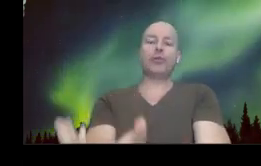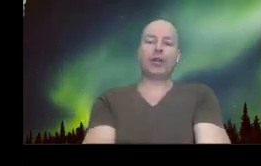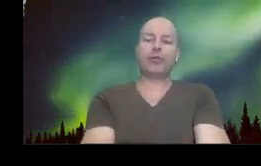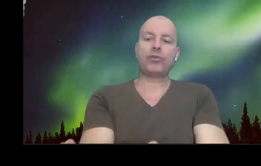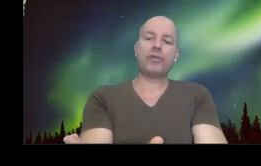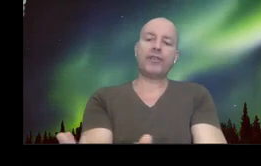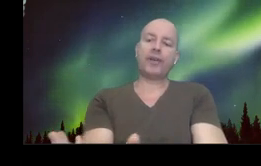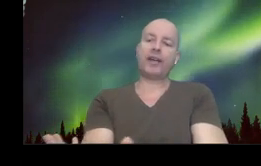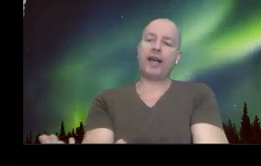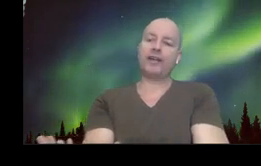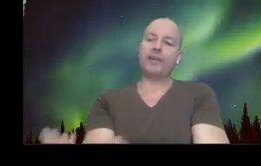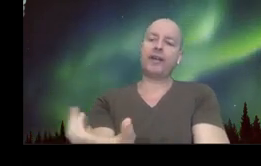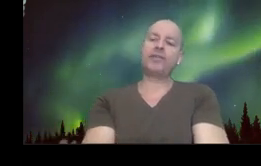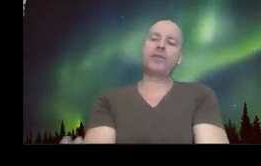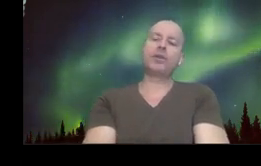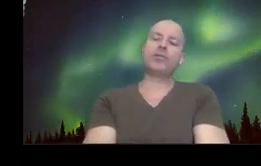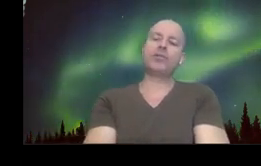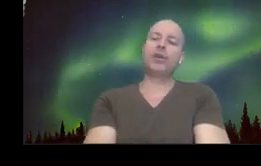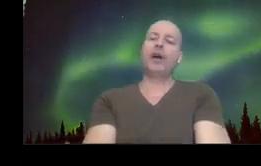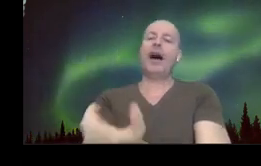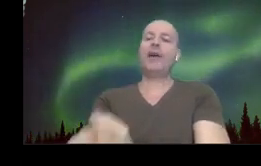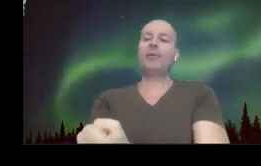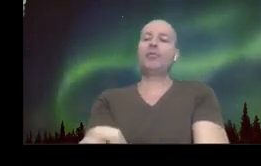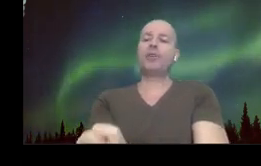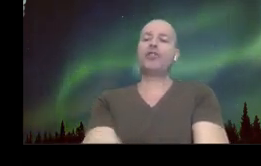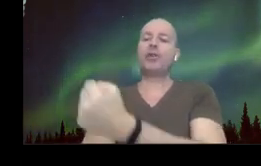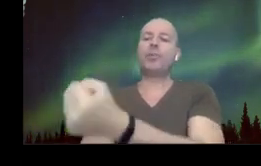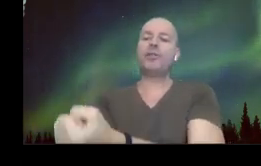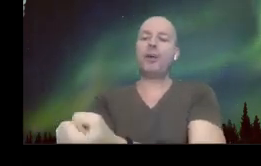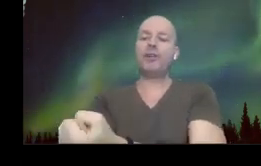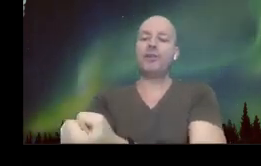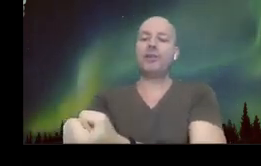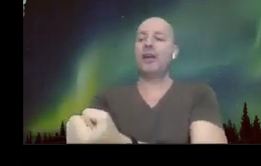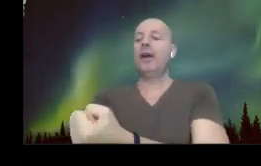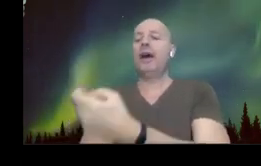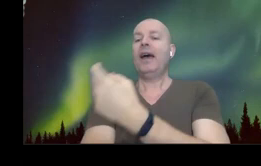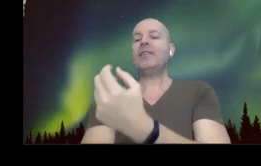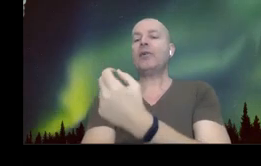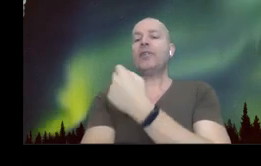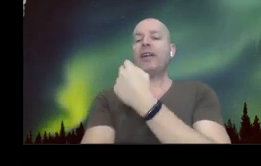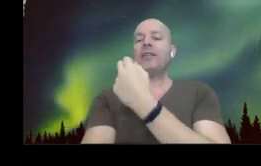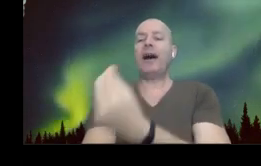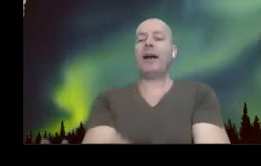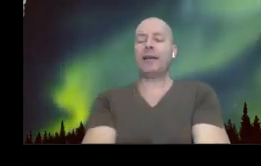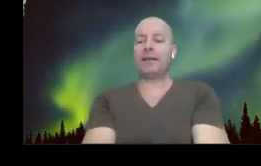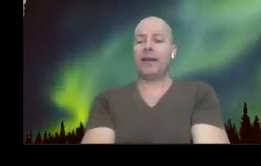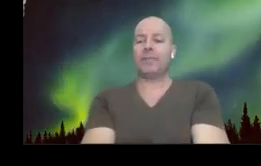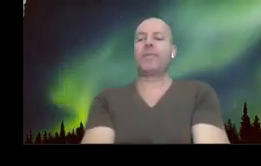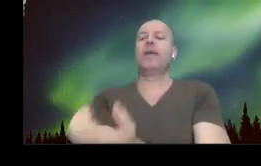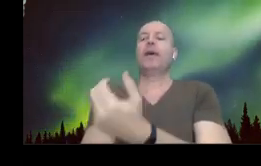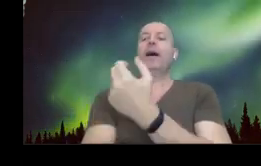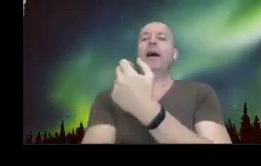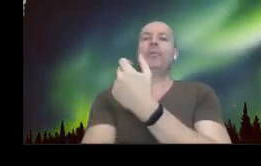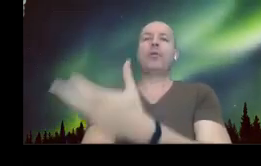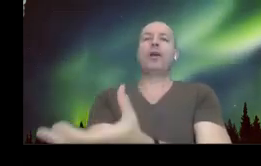que normalmente a unidade de conservação é criada pensando nisso. Ah, vamos proteger uma espécie. Essa é a coisa mais rara que